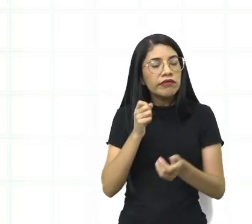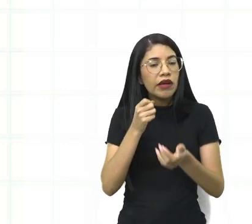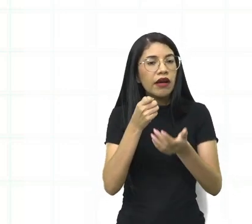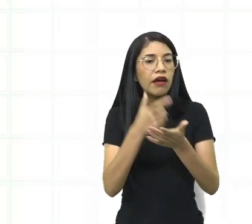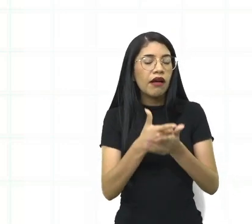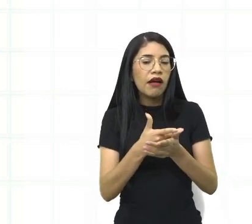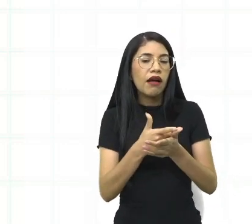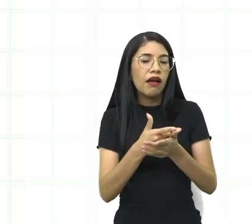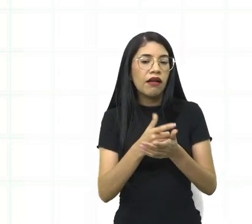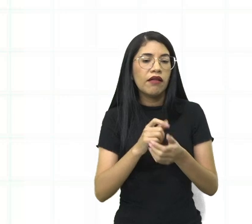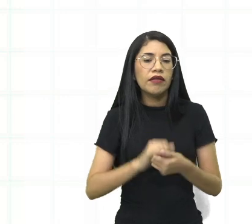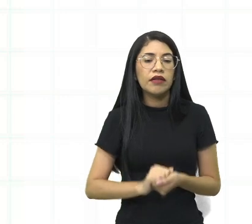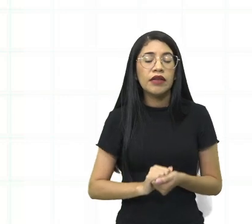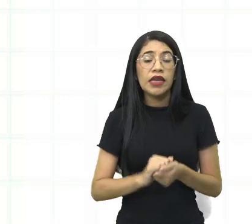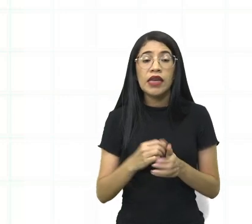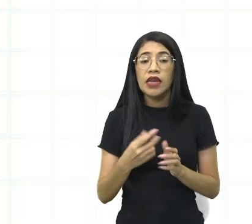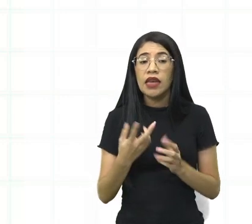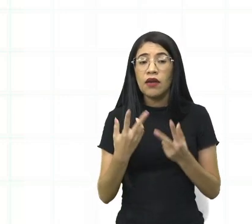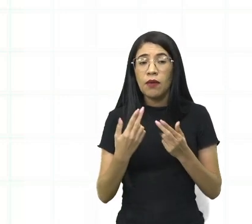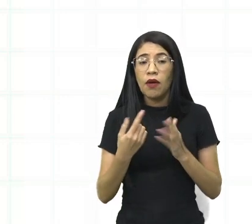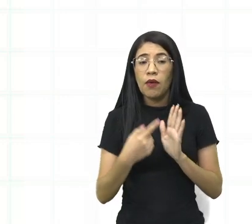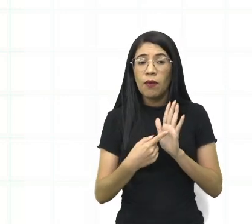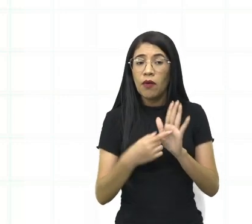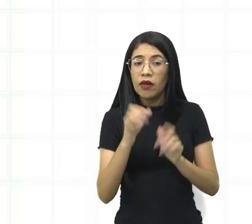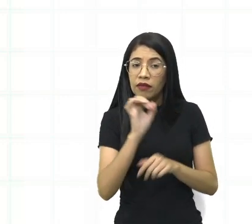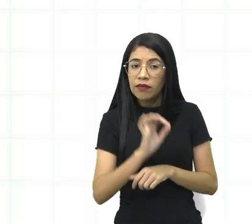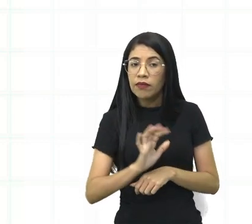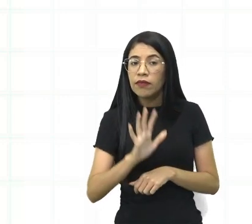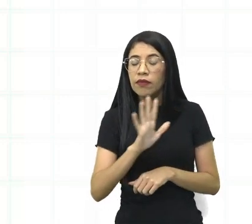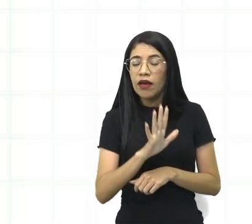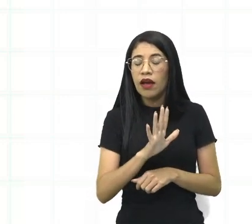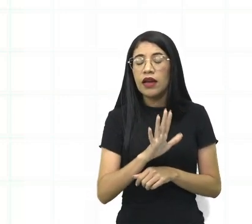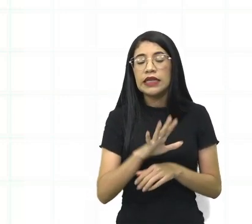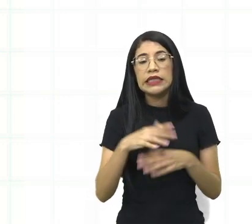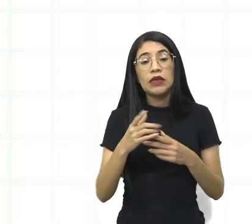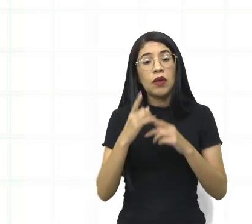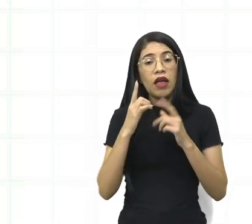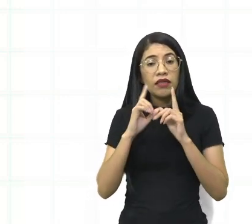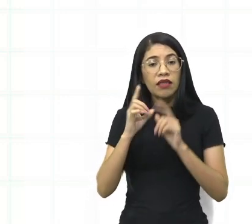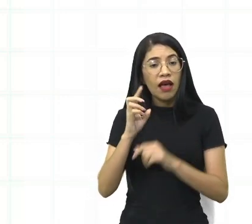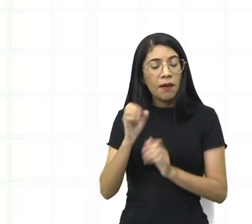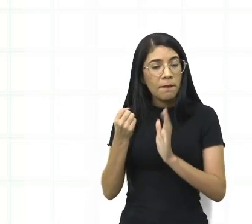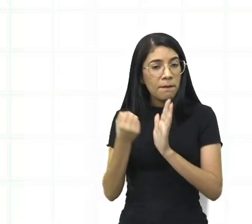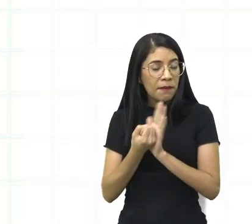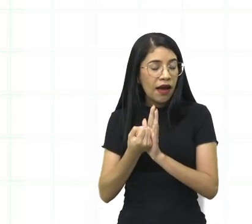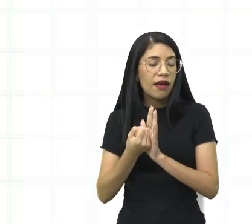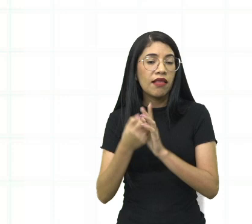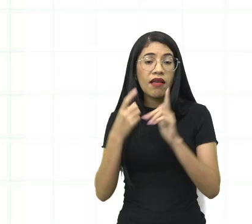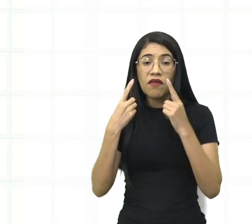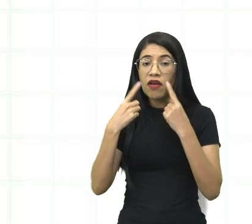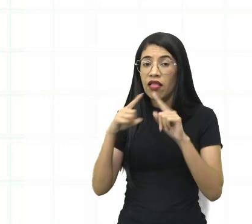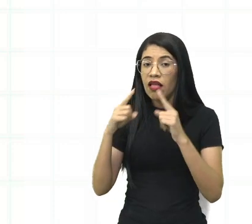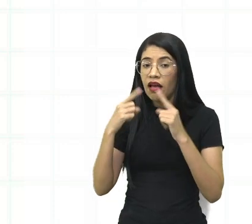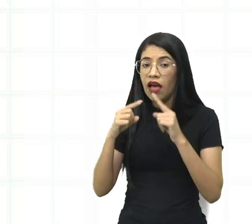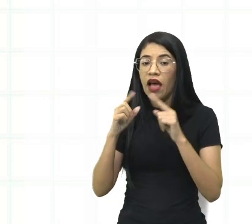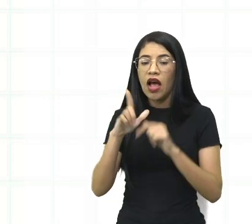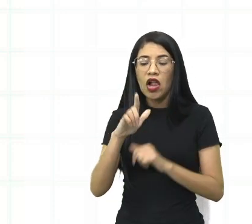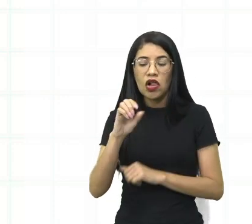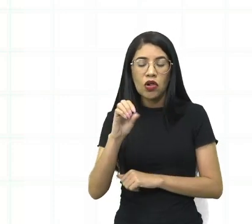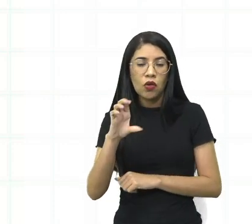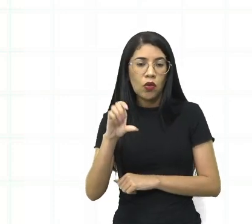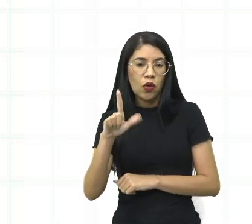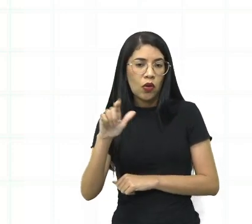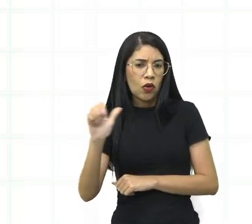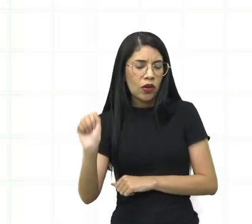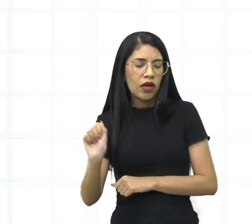vendeu como mostra o print. Então ela foi lá, reclamou com a marca. Quem é a marca? A Lola. Aí a